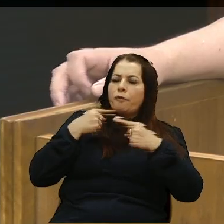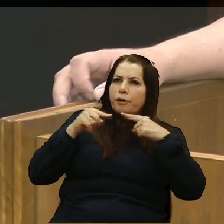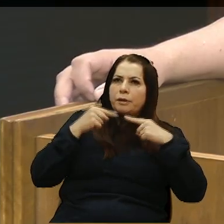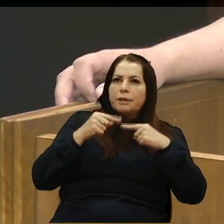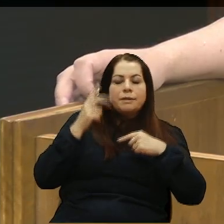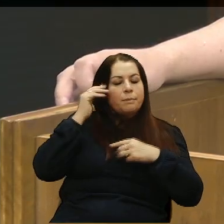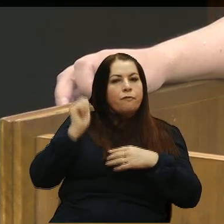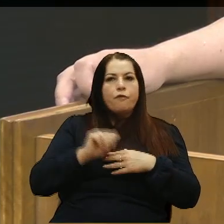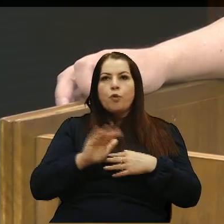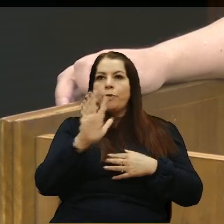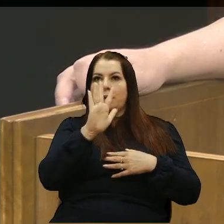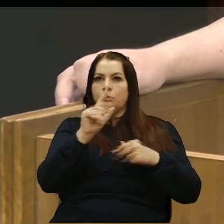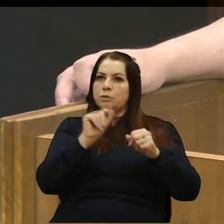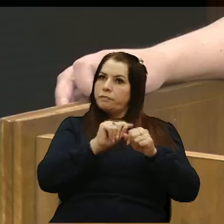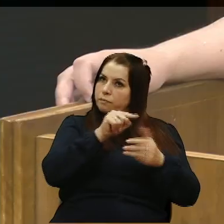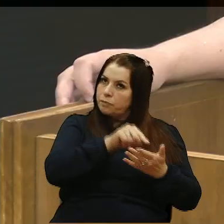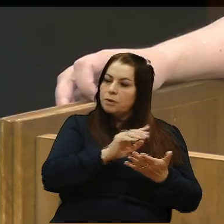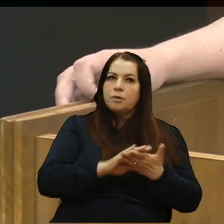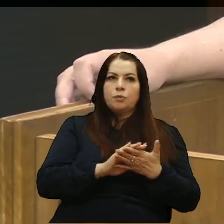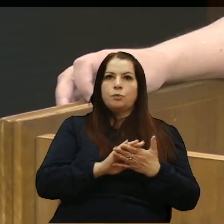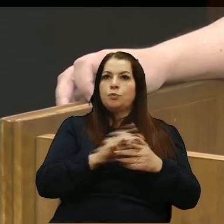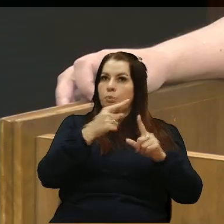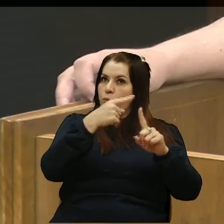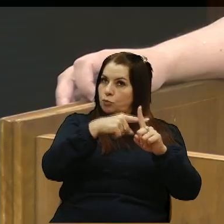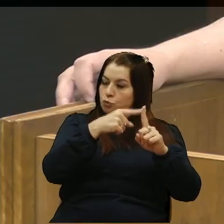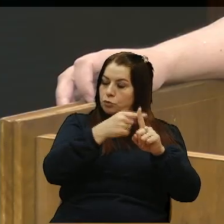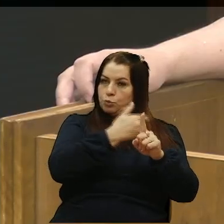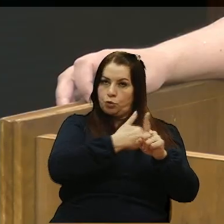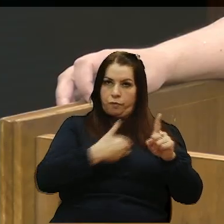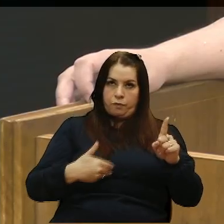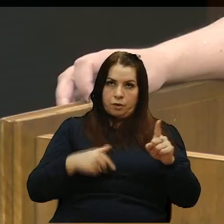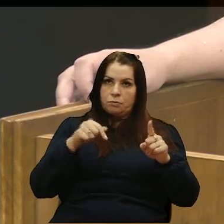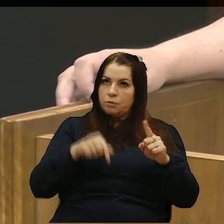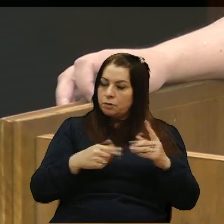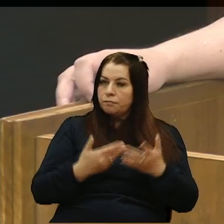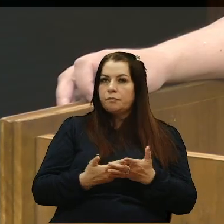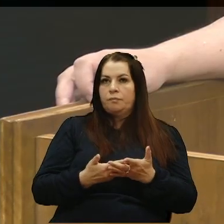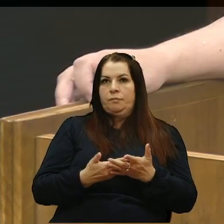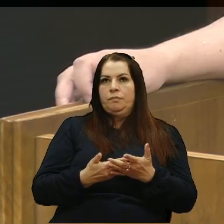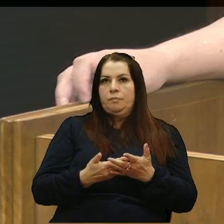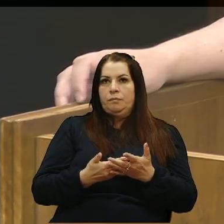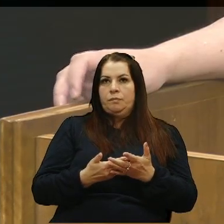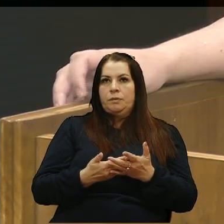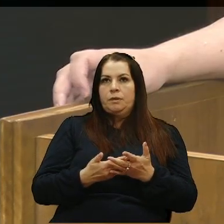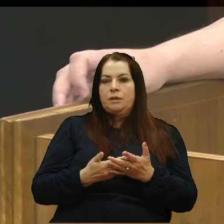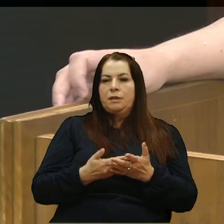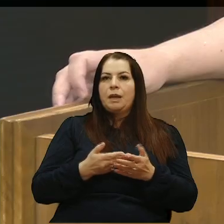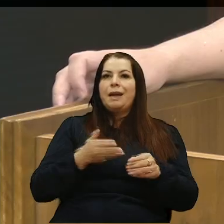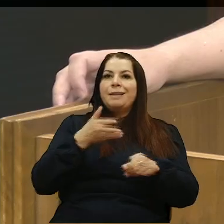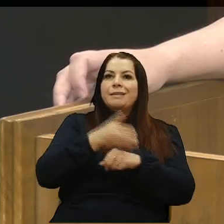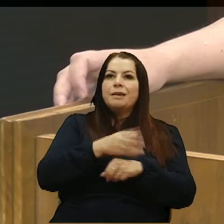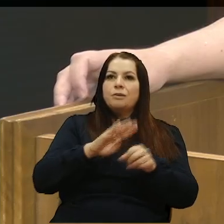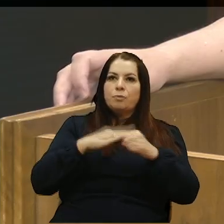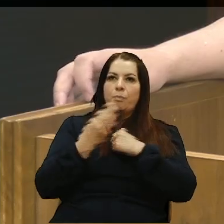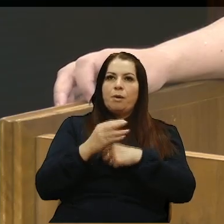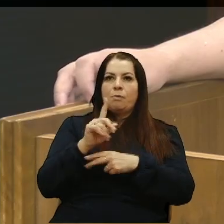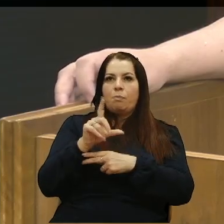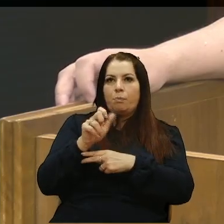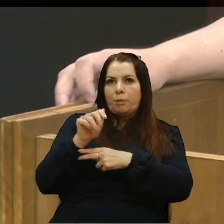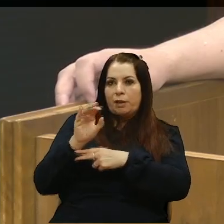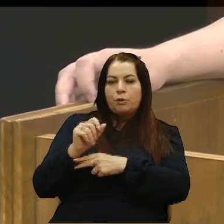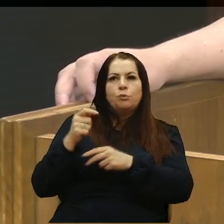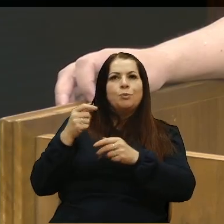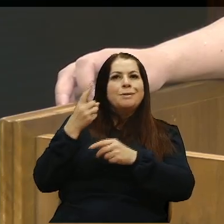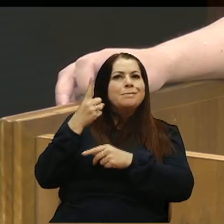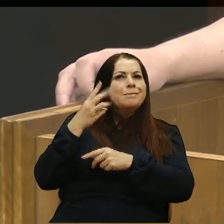valorizar aquilo que está sendo feito de positivo para o governo municipal. A entrada do bairro Planalto há 13 anos era reivindicação, e por